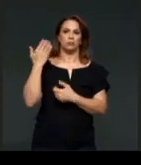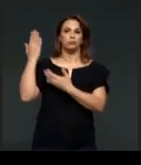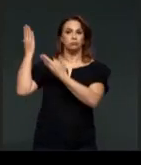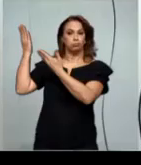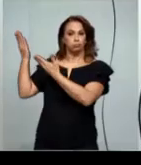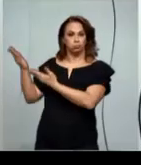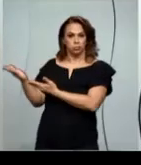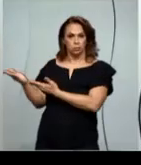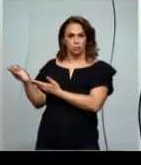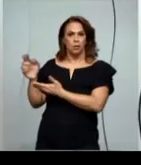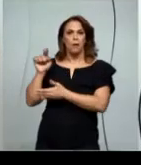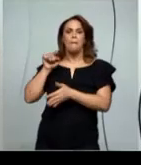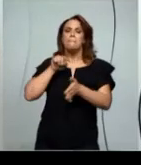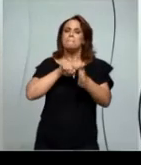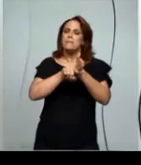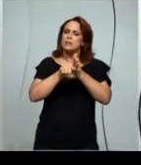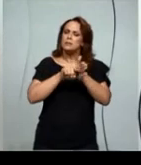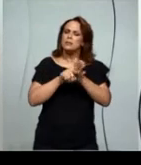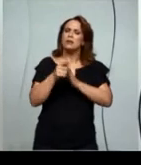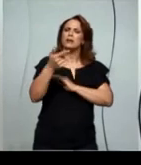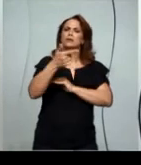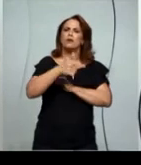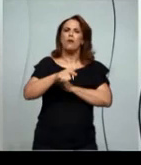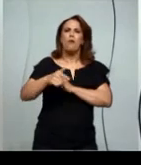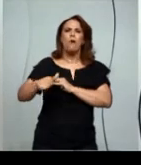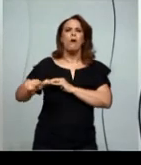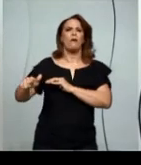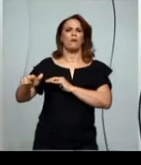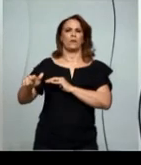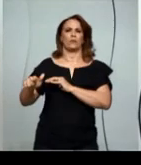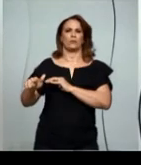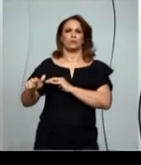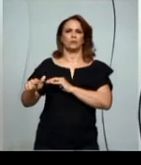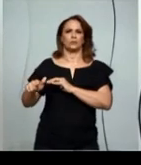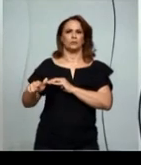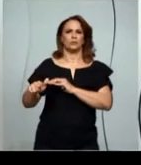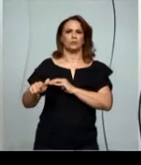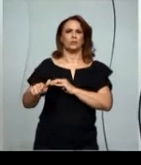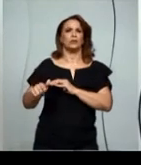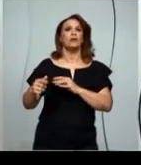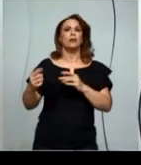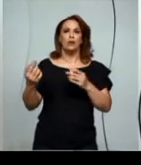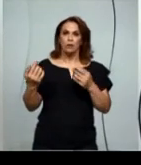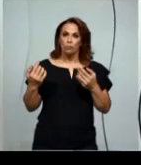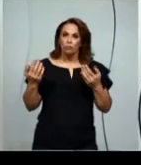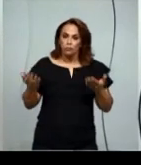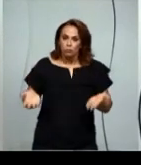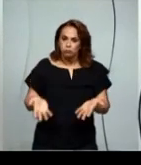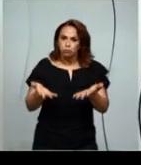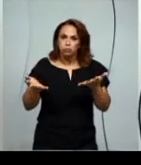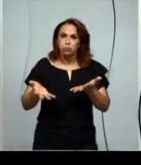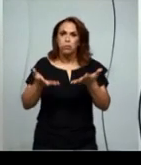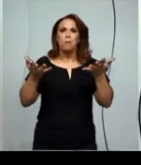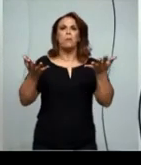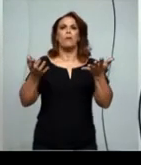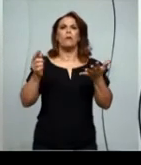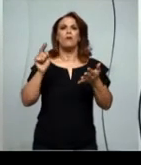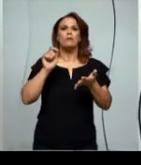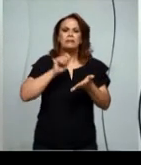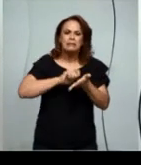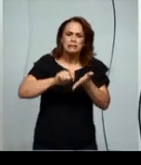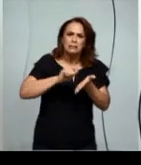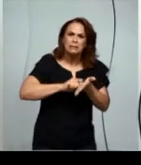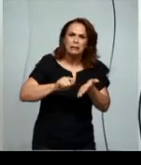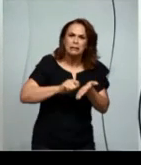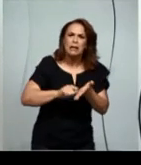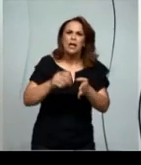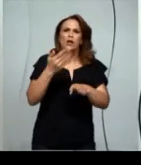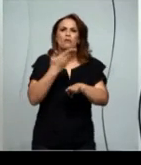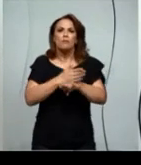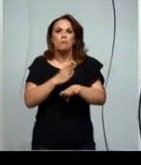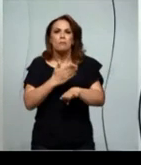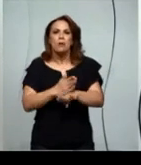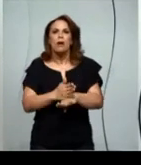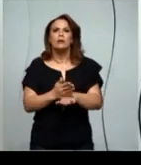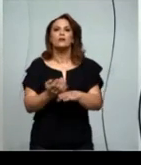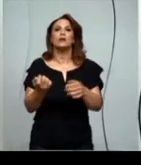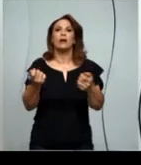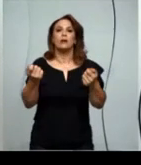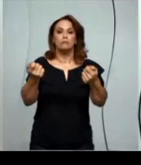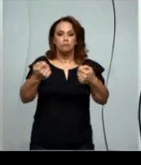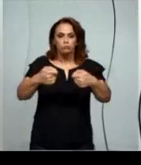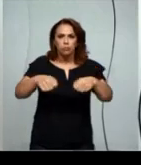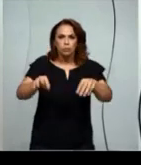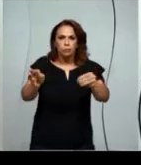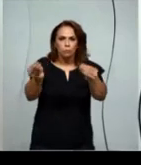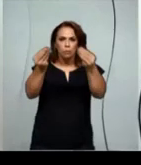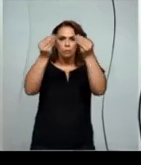você faça o desafio, tá bom? Escreva, pratique, é dessa forma que a gente vai gravando, memorizando o conteúdo